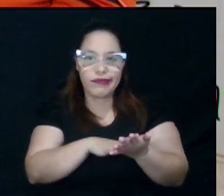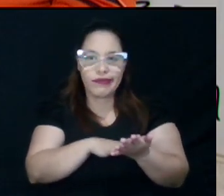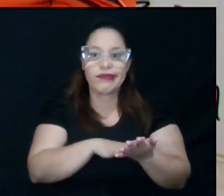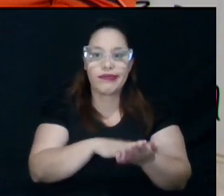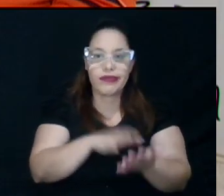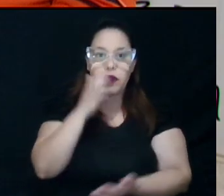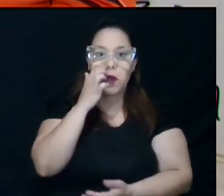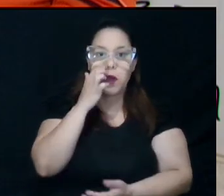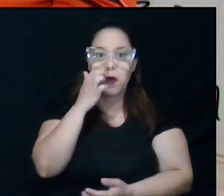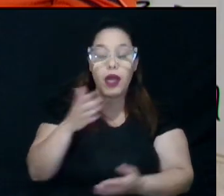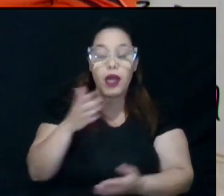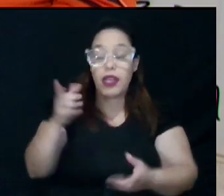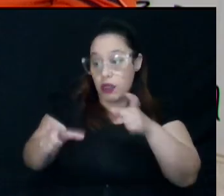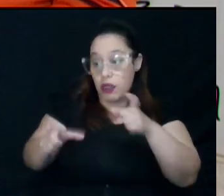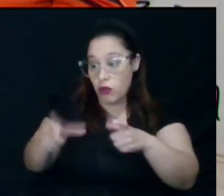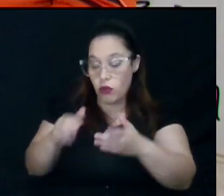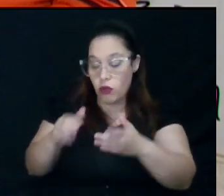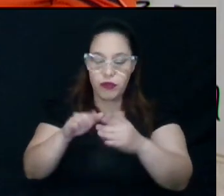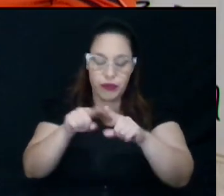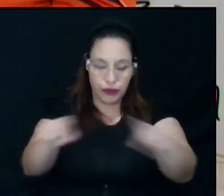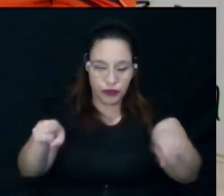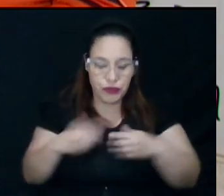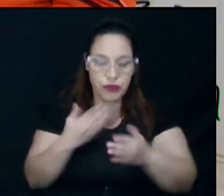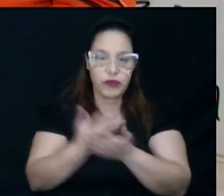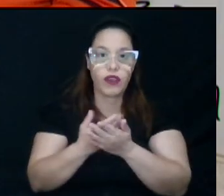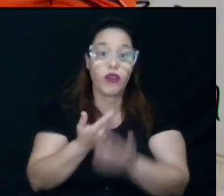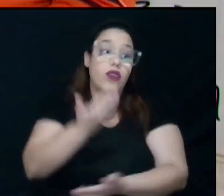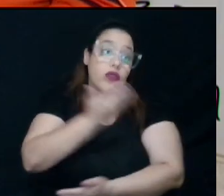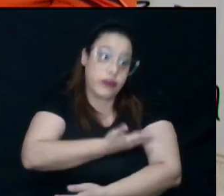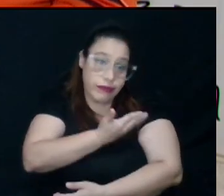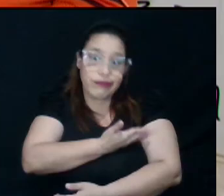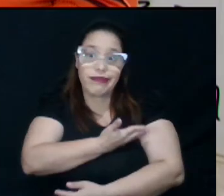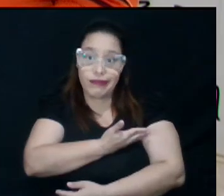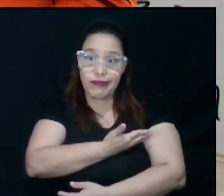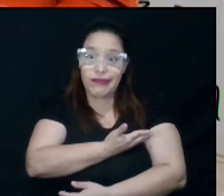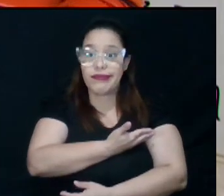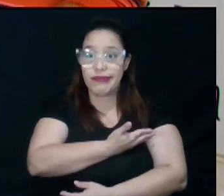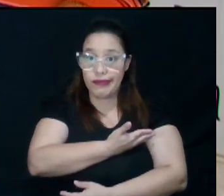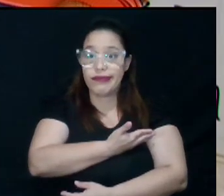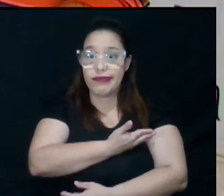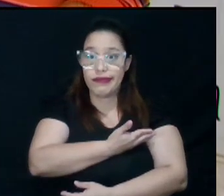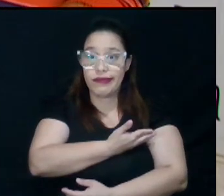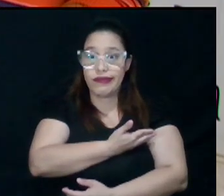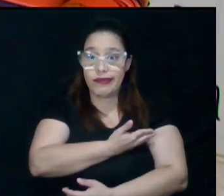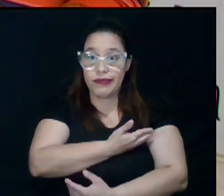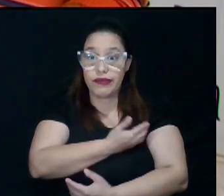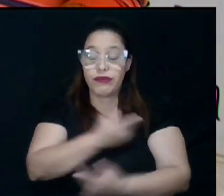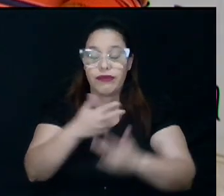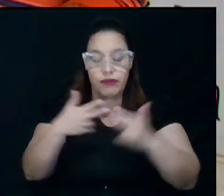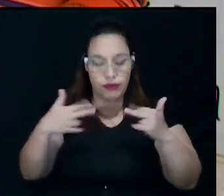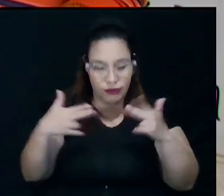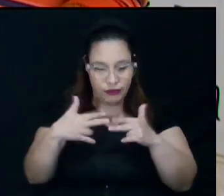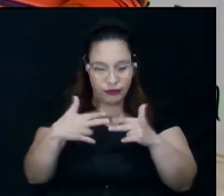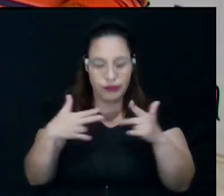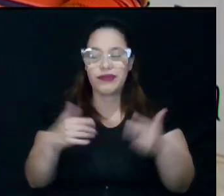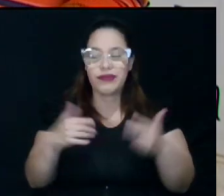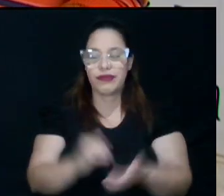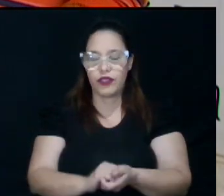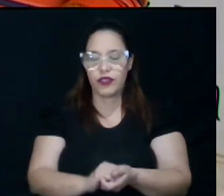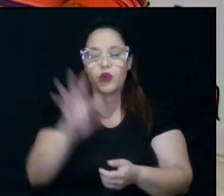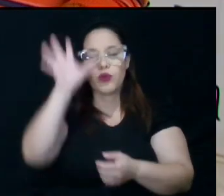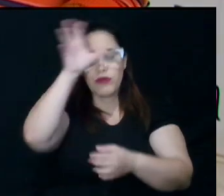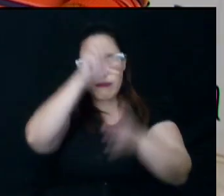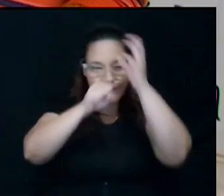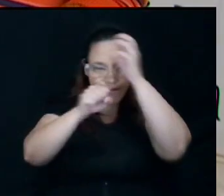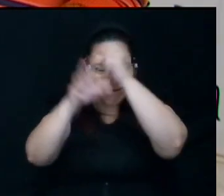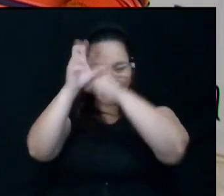mesma sala, da mesma turma, nós somos amigos. Então, com uma forma diferente, a gente consegue fazer esse aprendizado. É muito